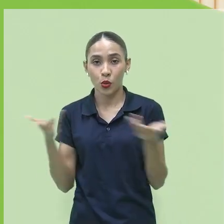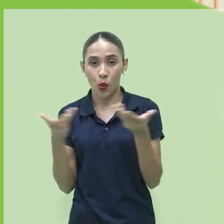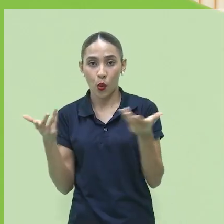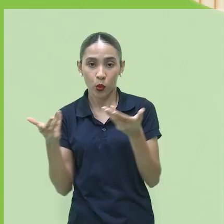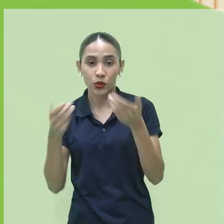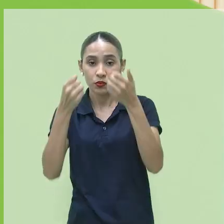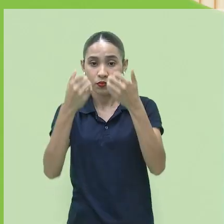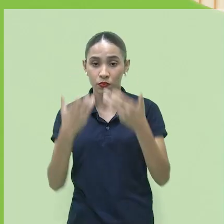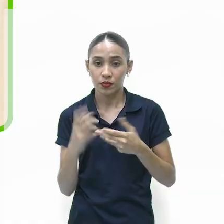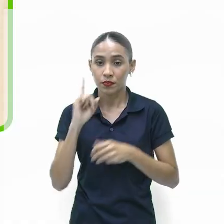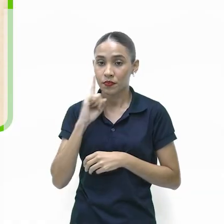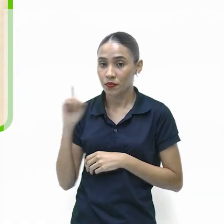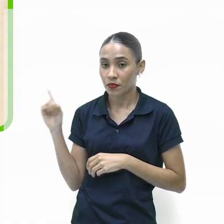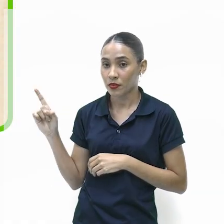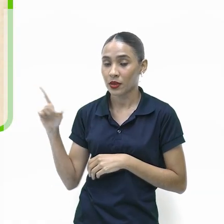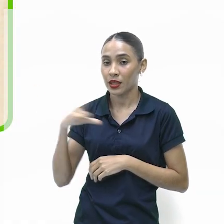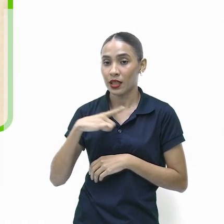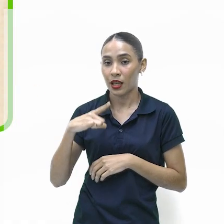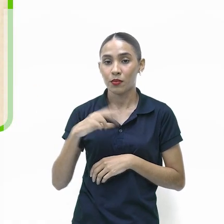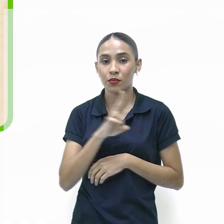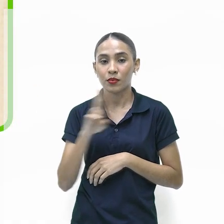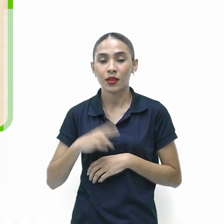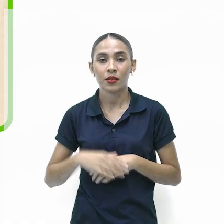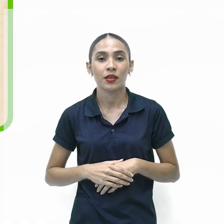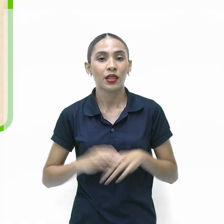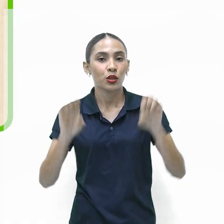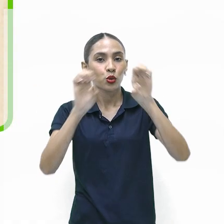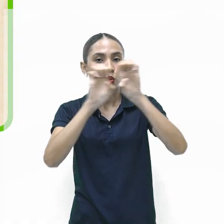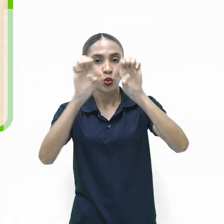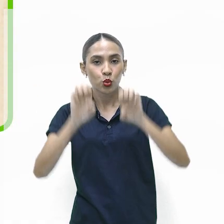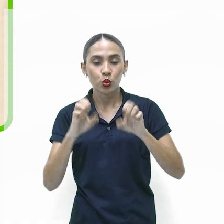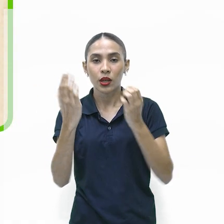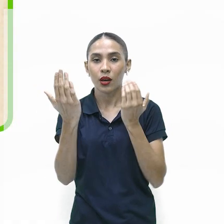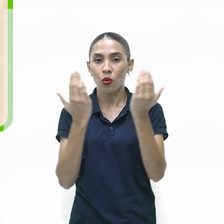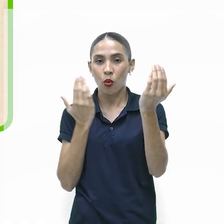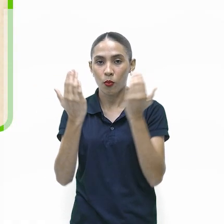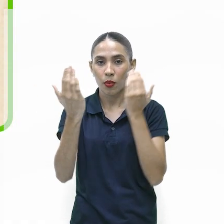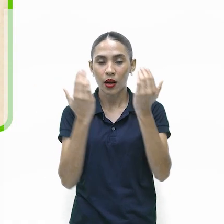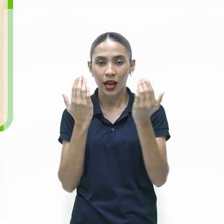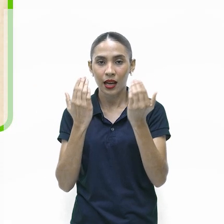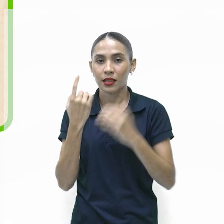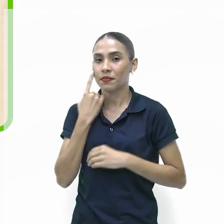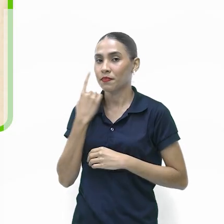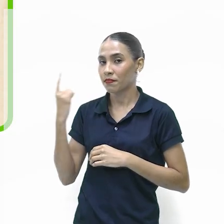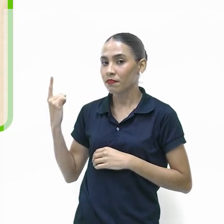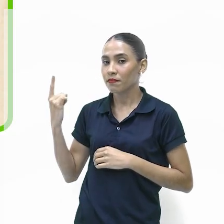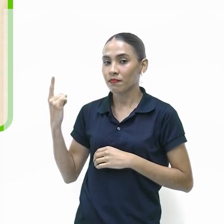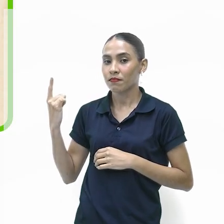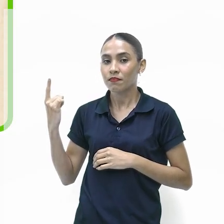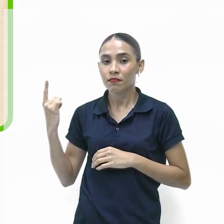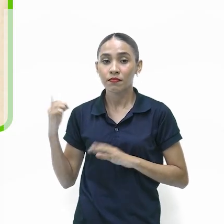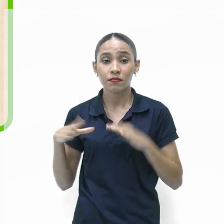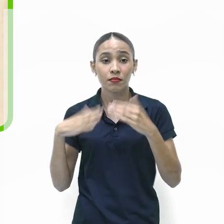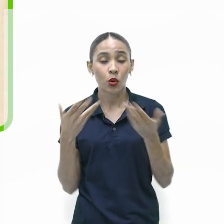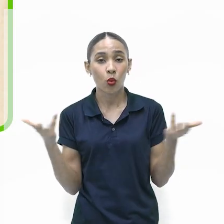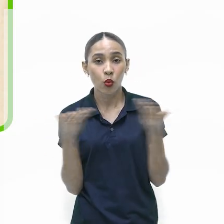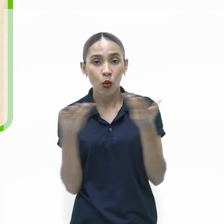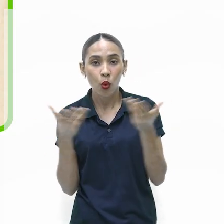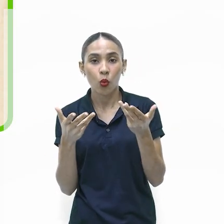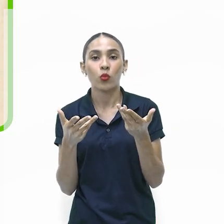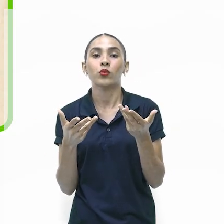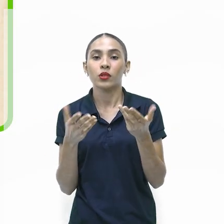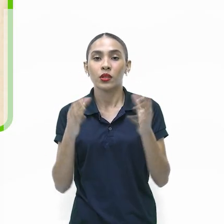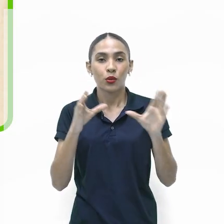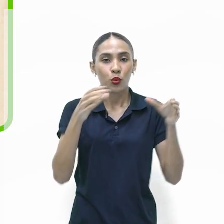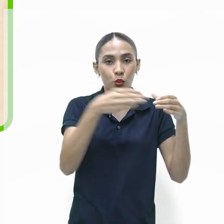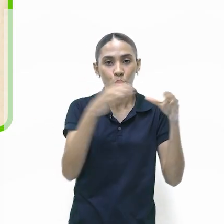Vamos exemplificar aqui. Né, nós temos o que nós chamamos de anatomia comparada para mostrar o parentesco entre os indivíduos, né, que